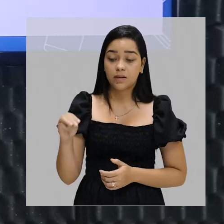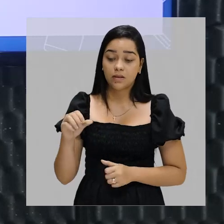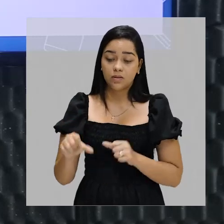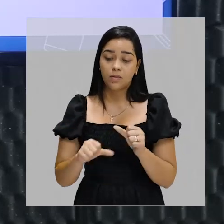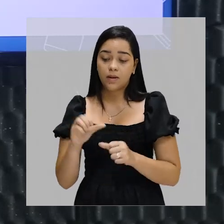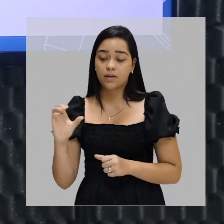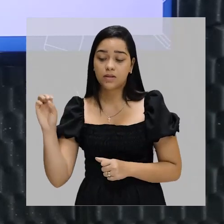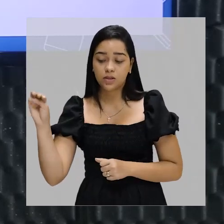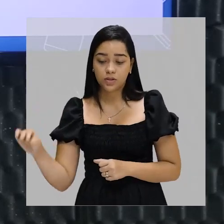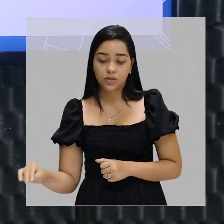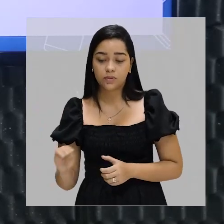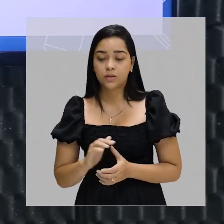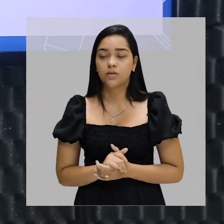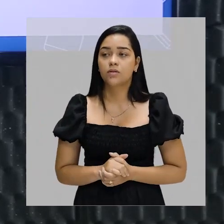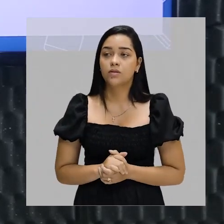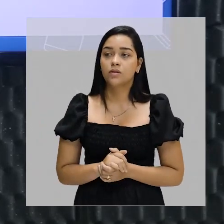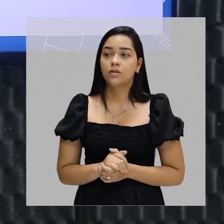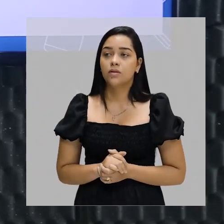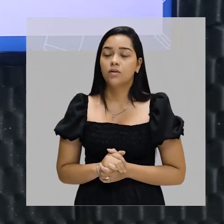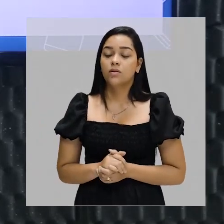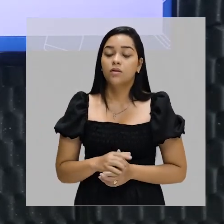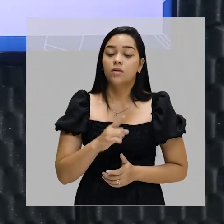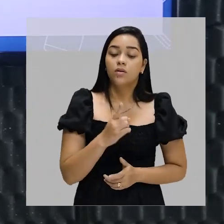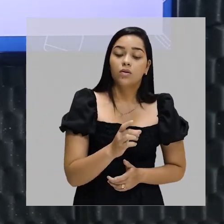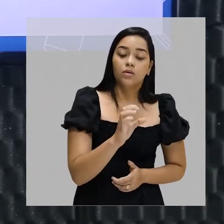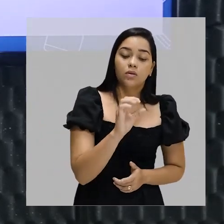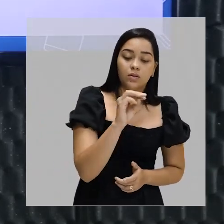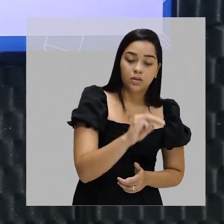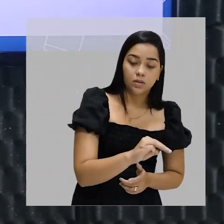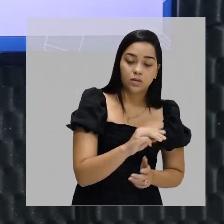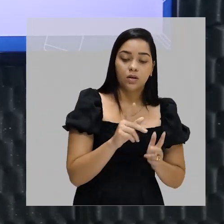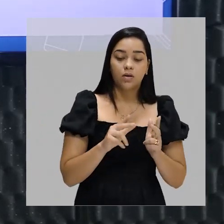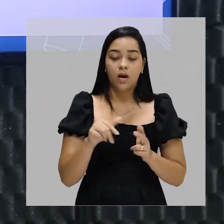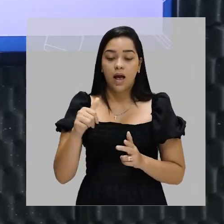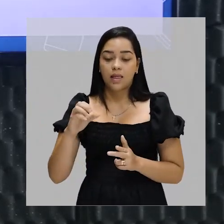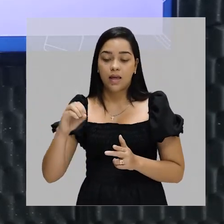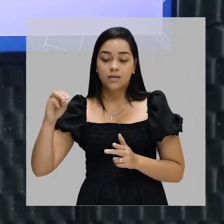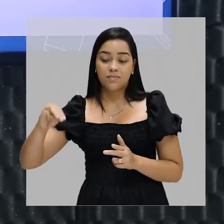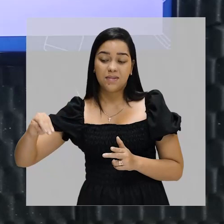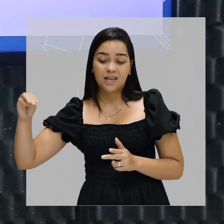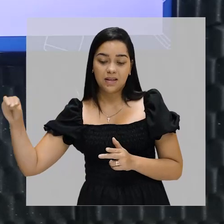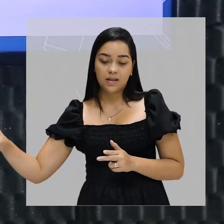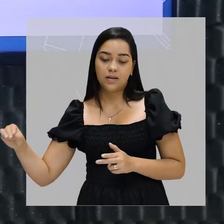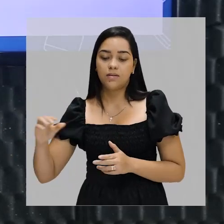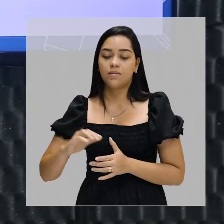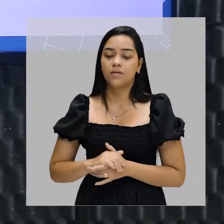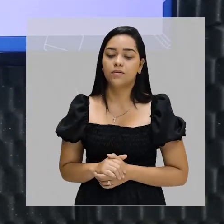em centímetros. Então, 1 centímetro é igual a 10